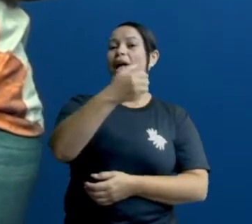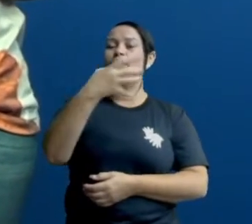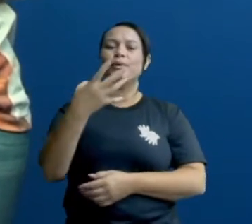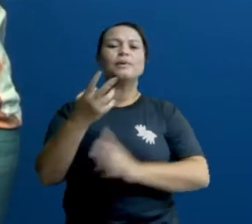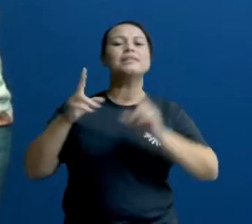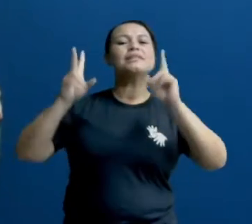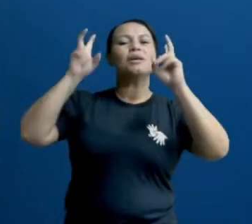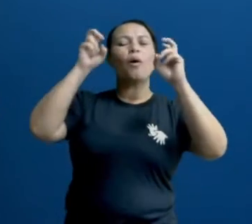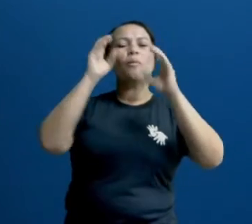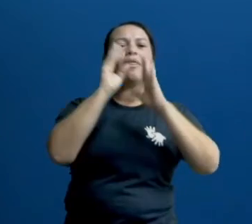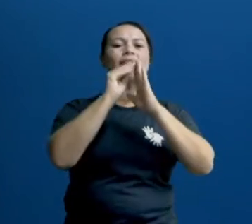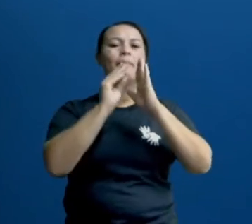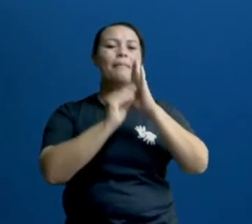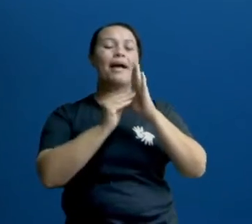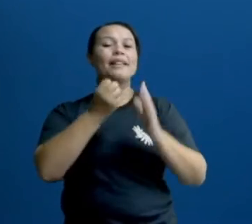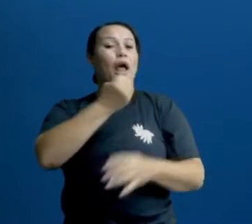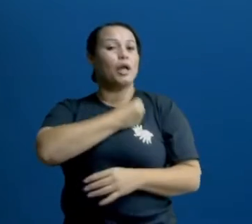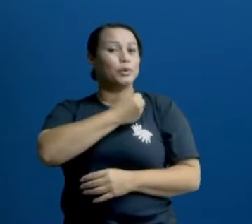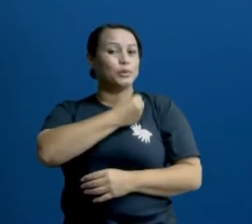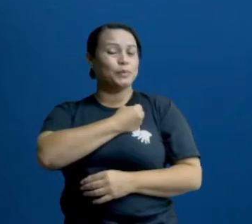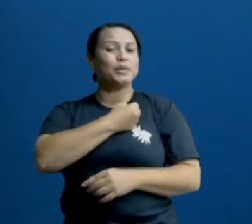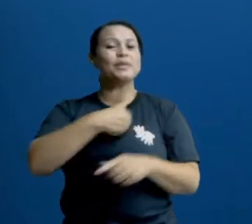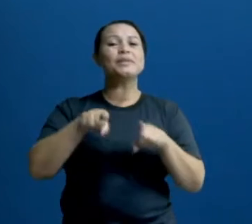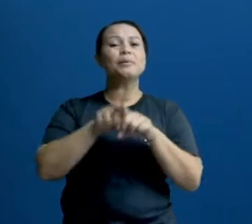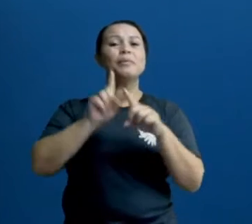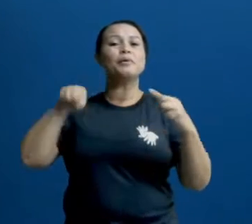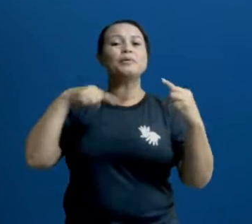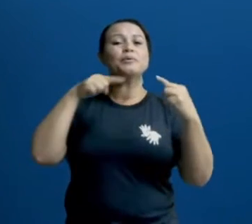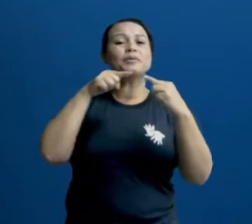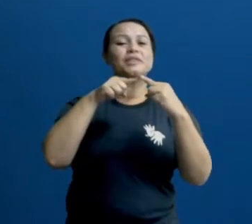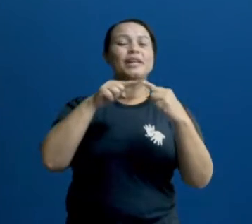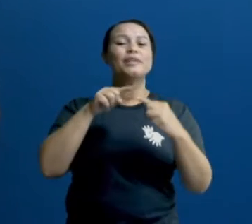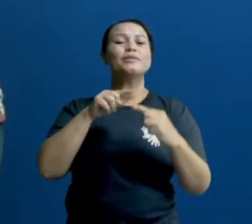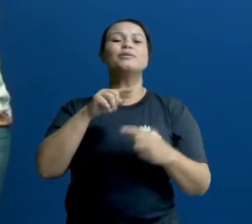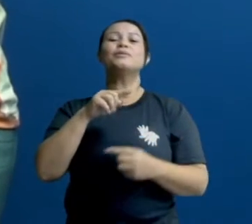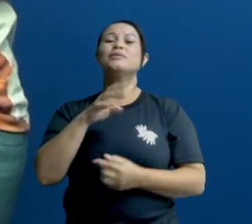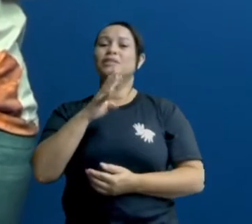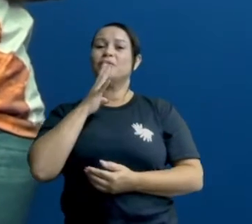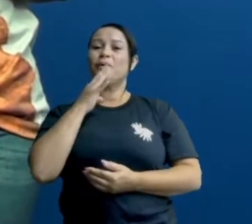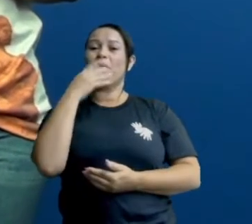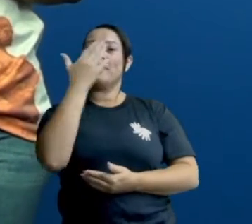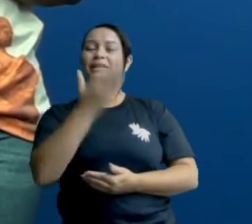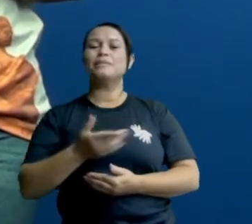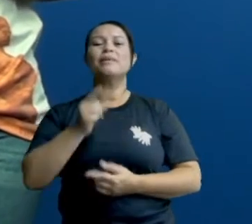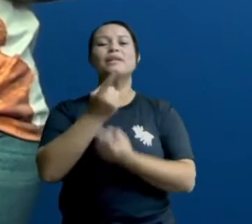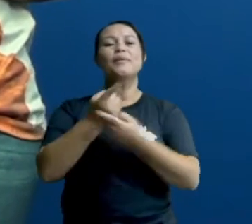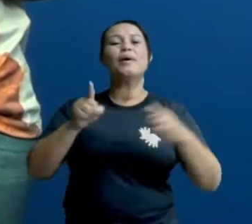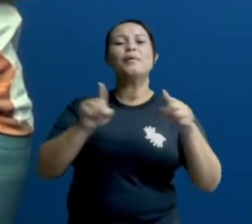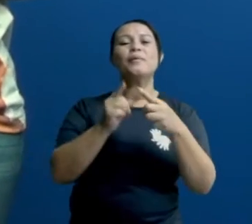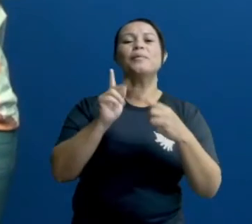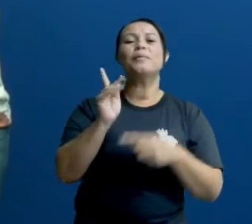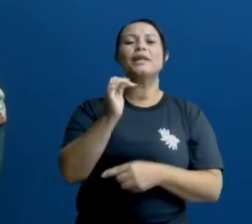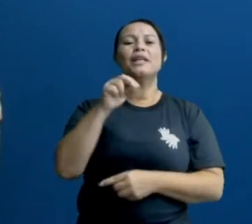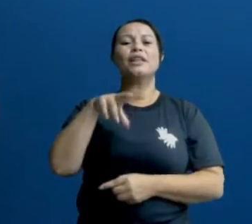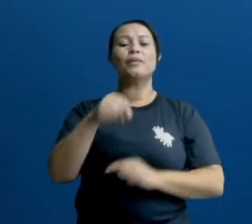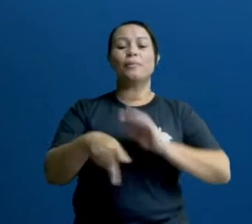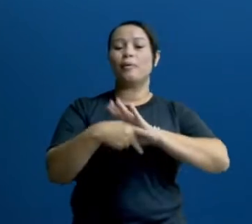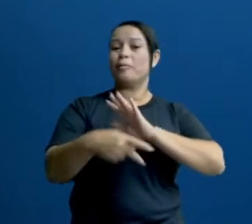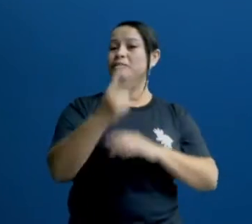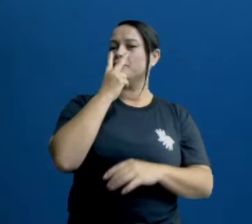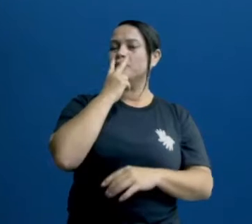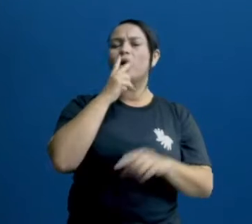unidade temática é números. E o nosso objeto de conhecimentos é o hino da Vitória de Santo Antão